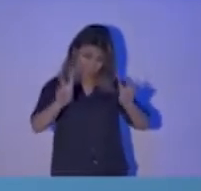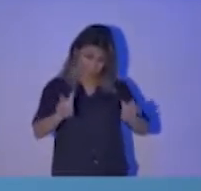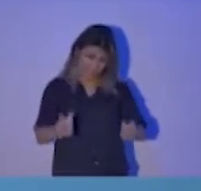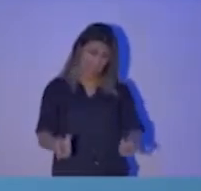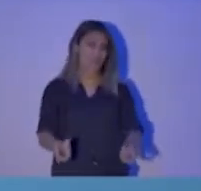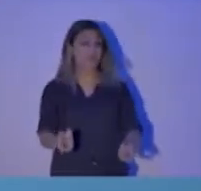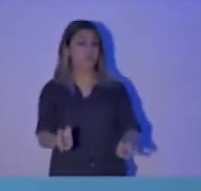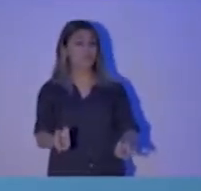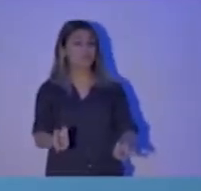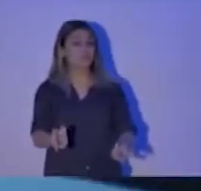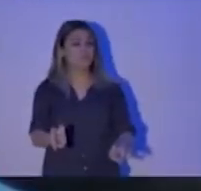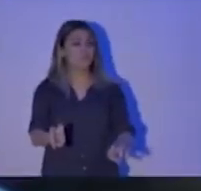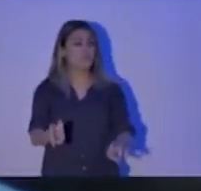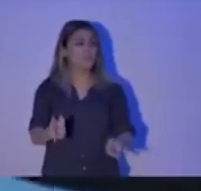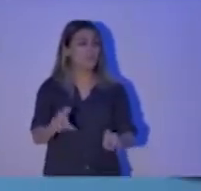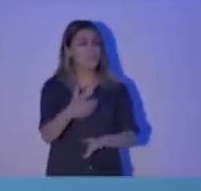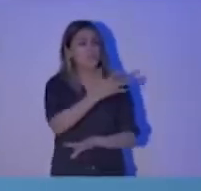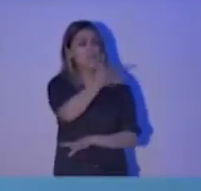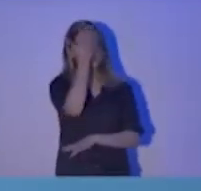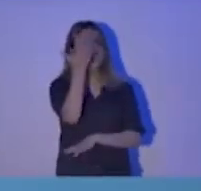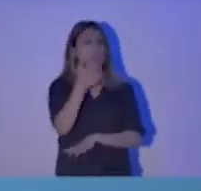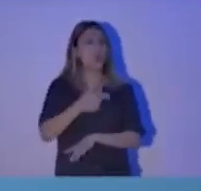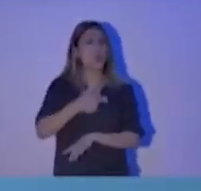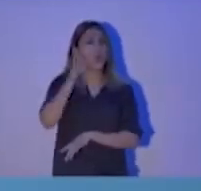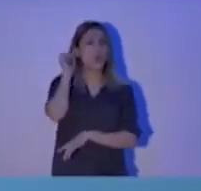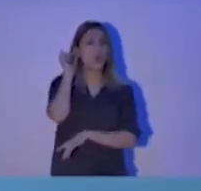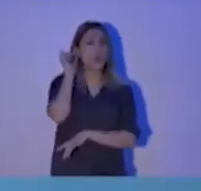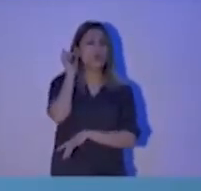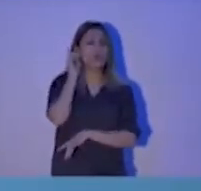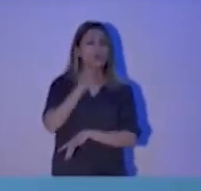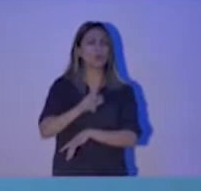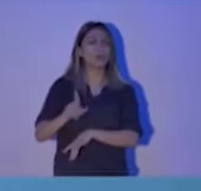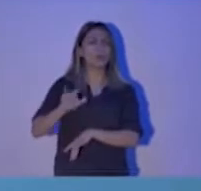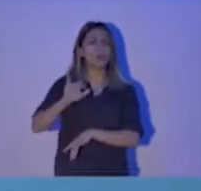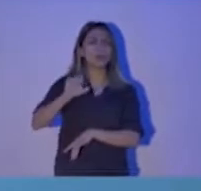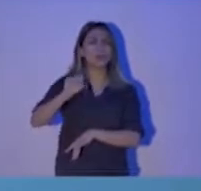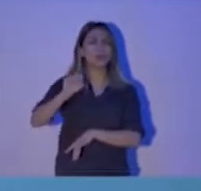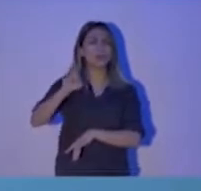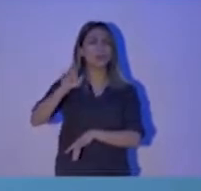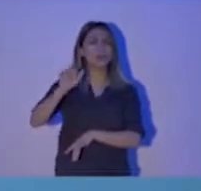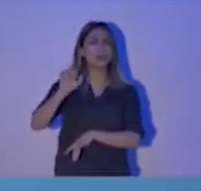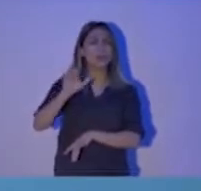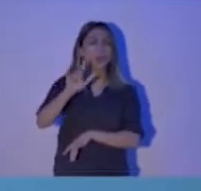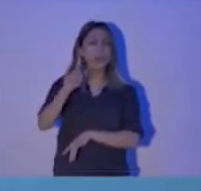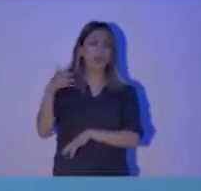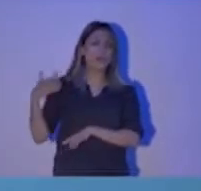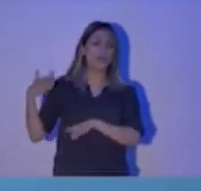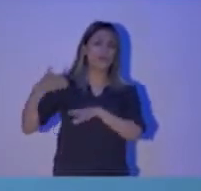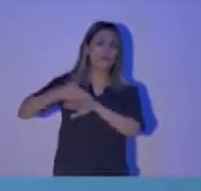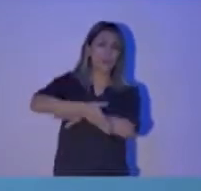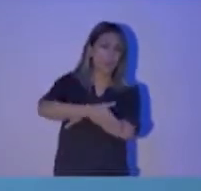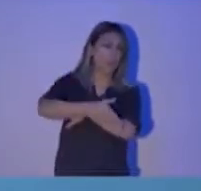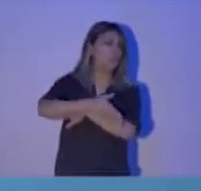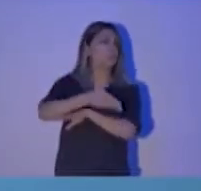deputado Edilvão, o professor Israel... Teve aqui ontem, o Tiago Mitrô, Felipe Rigoni, tem uma bancada da educação bem